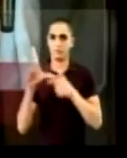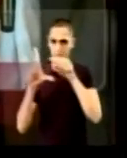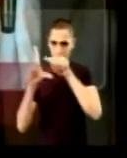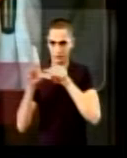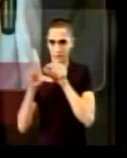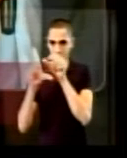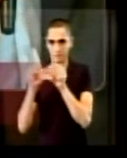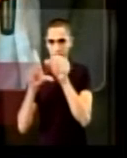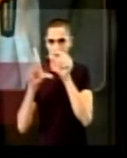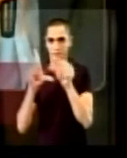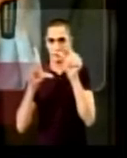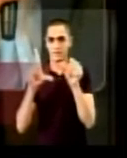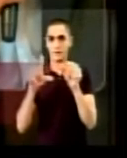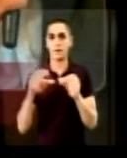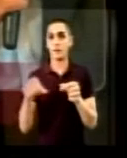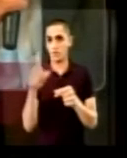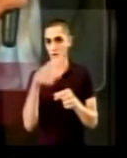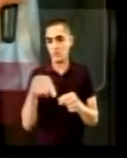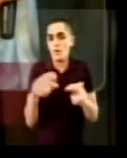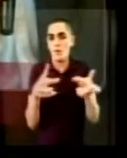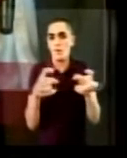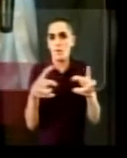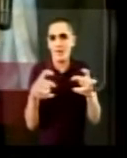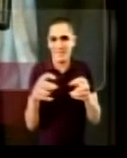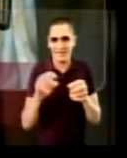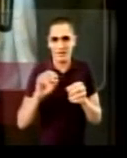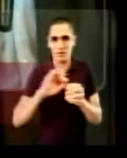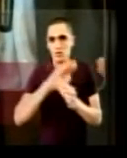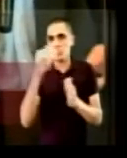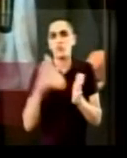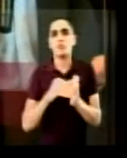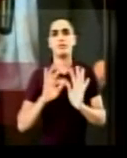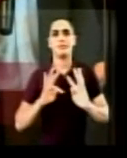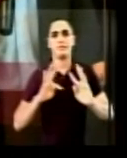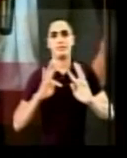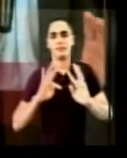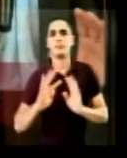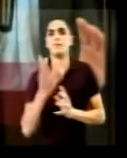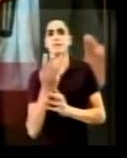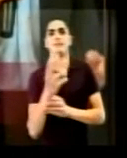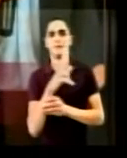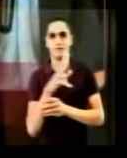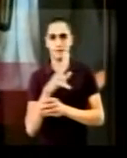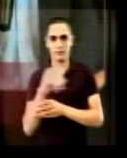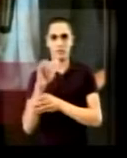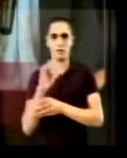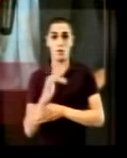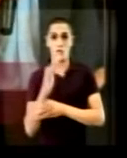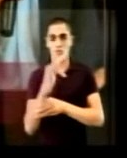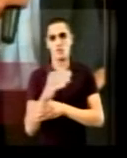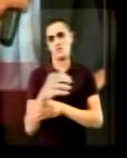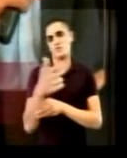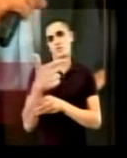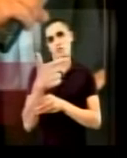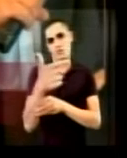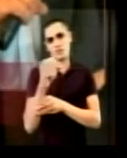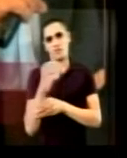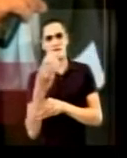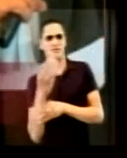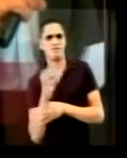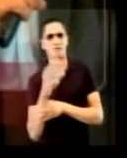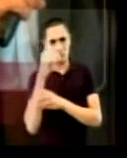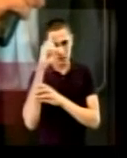coisas acontecem daqui 20, 30 dias, ou mais. Então, tomem muito cuidado.